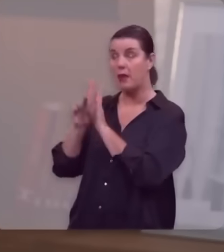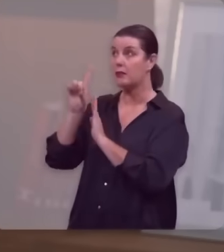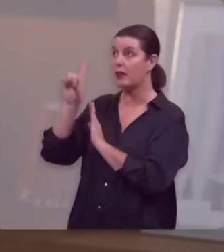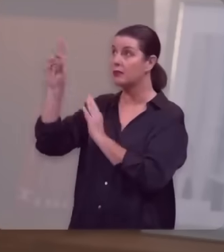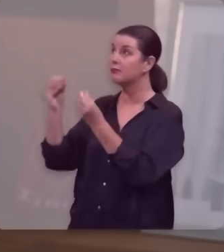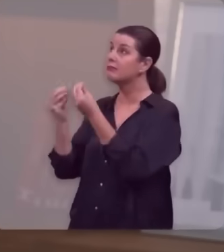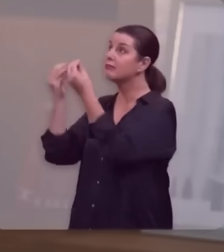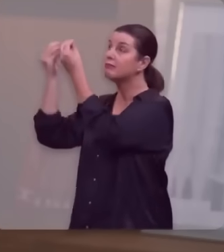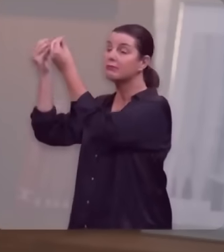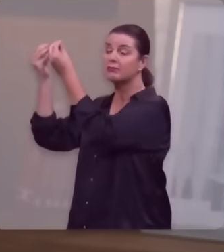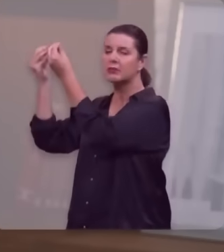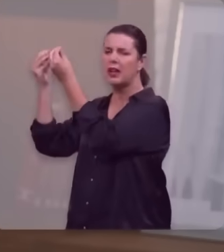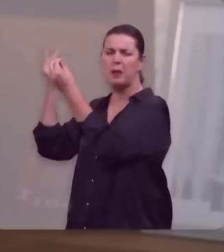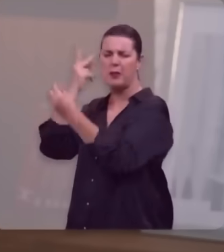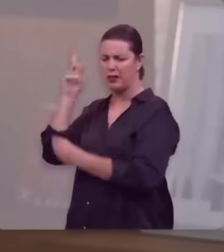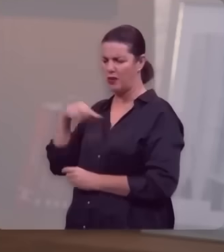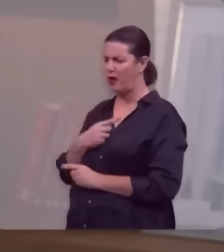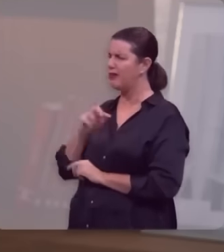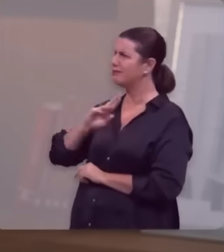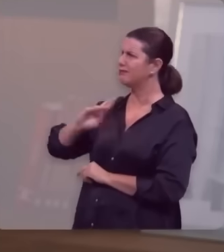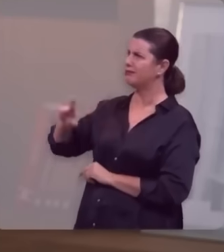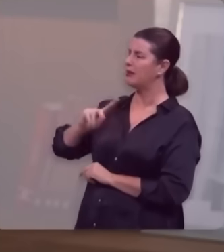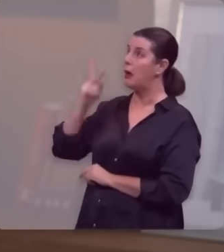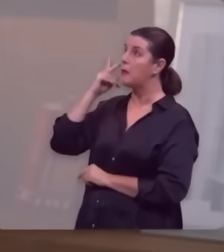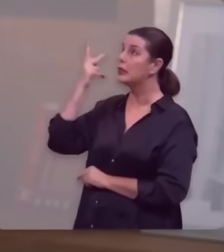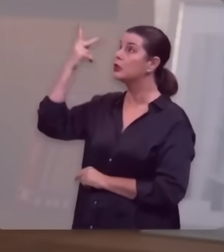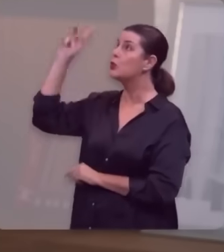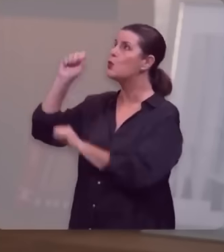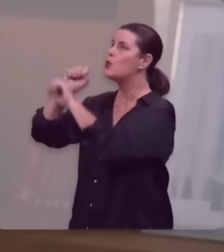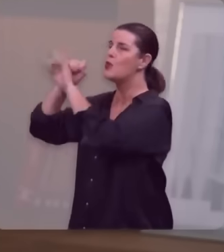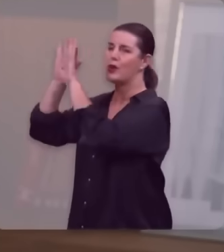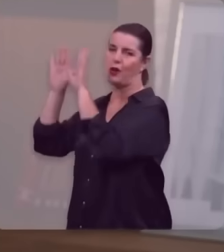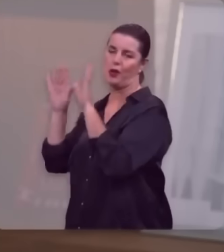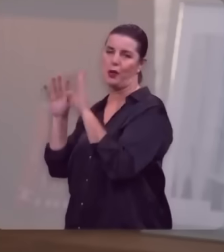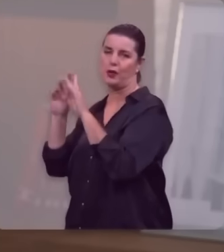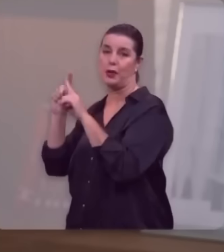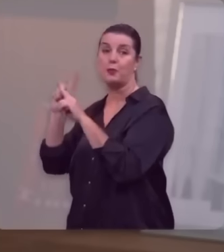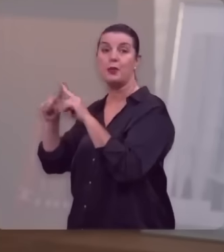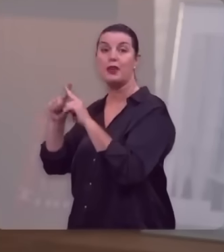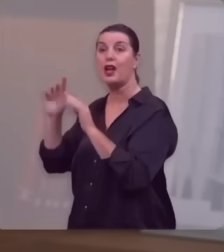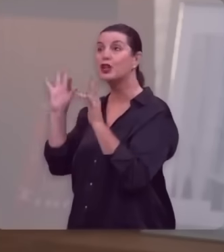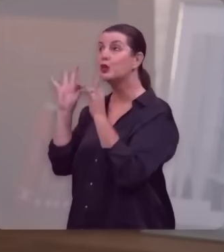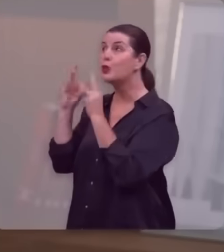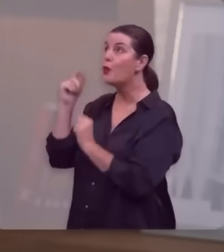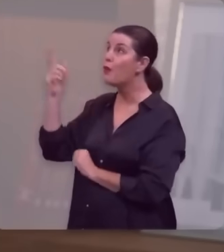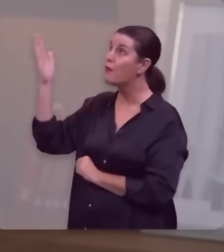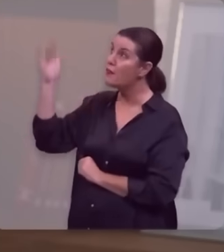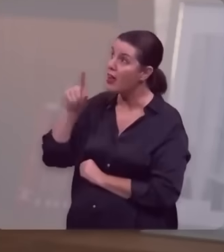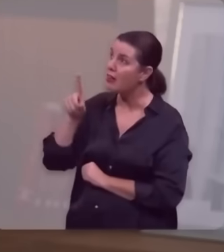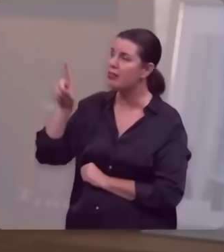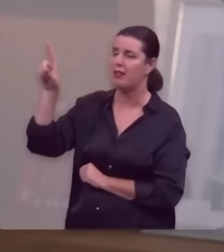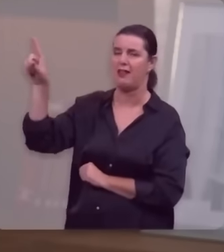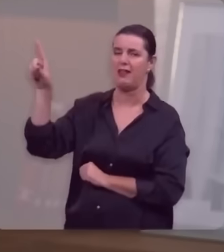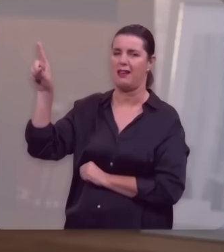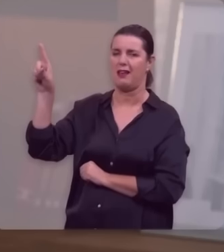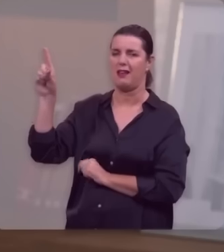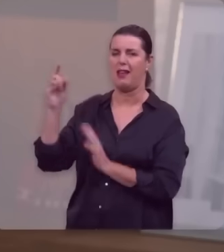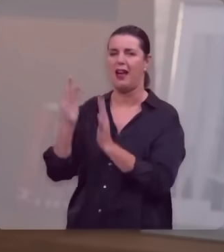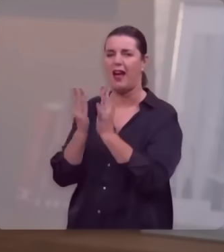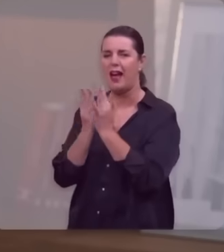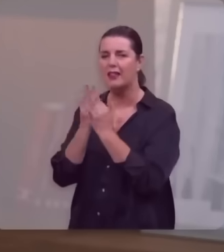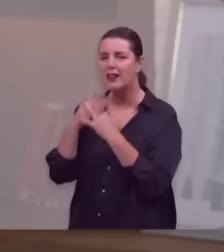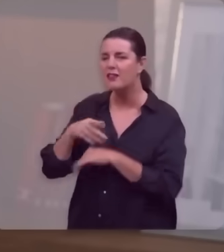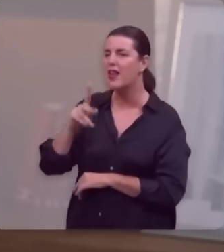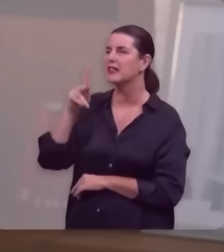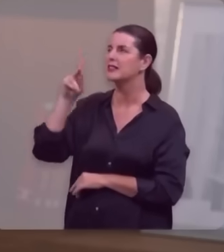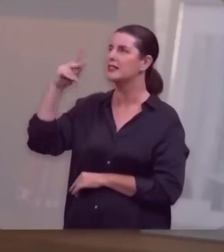Deus não a nós senhor não a nós mas ao teu nome da Glória porque tudo vem dele tudo é por meio dele e tudo